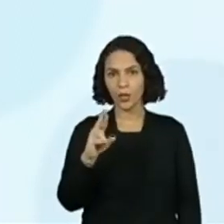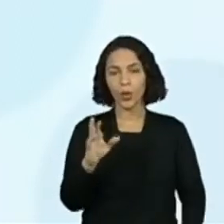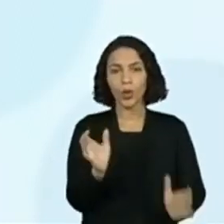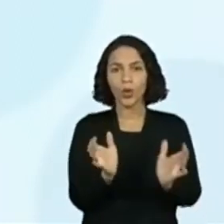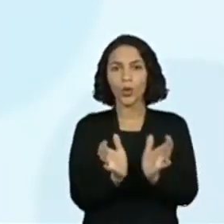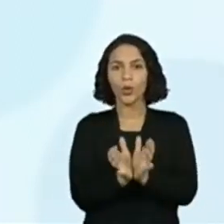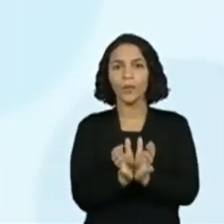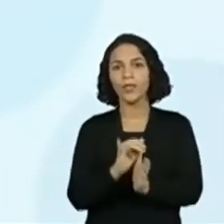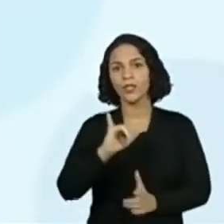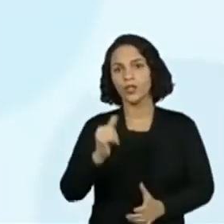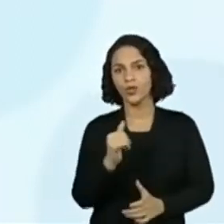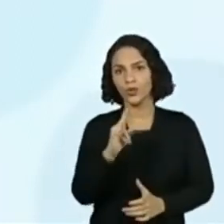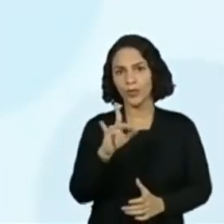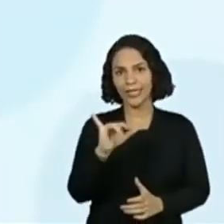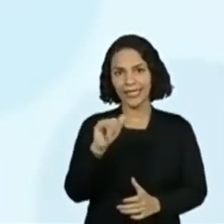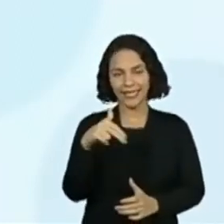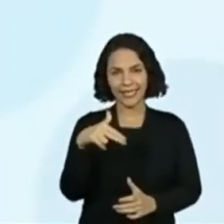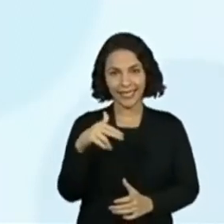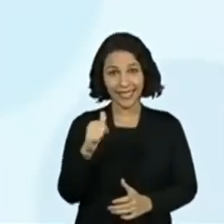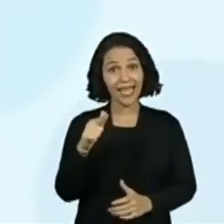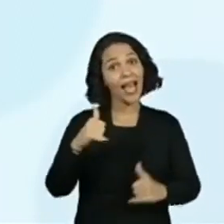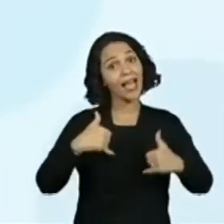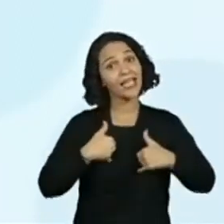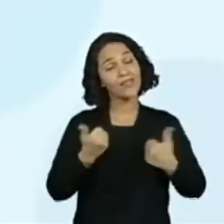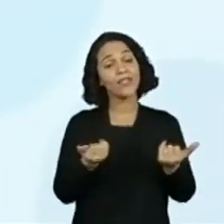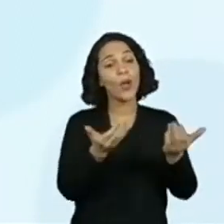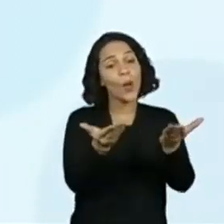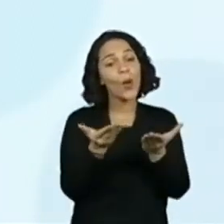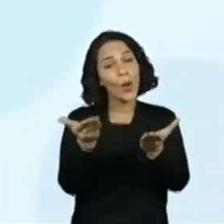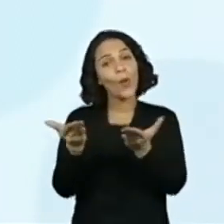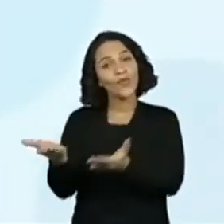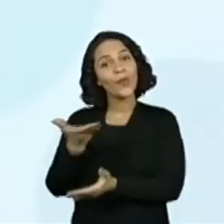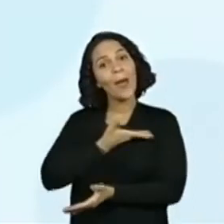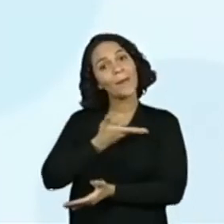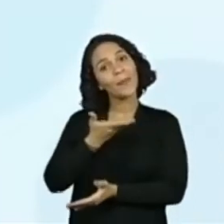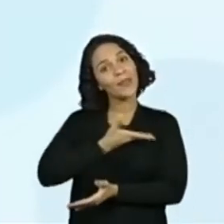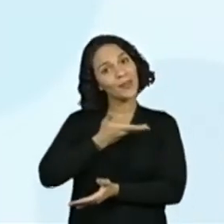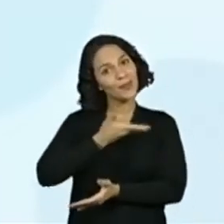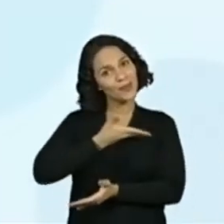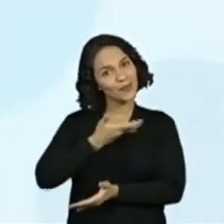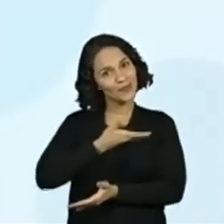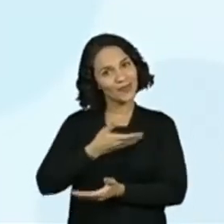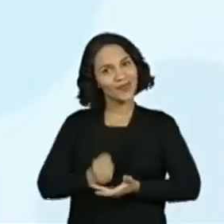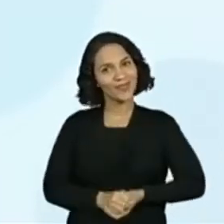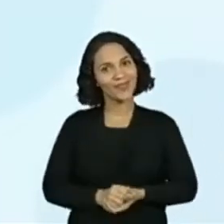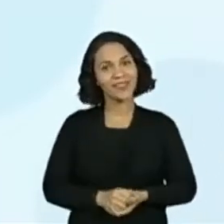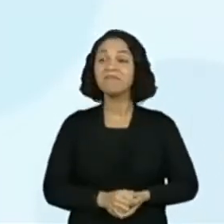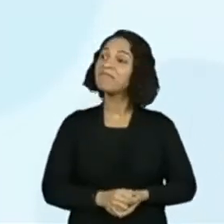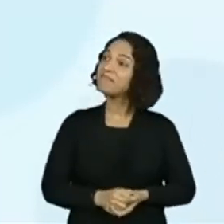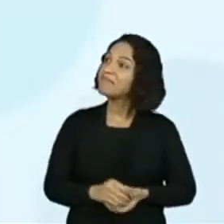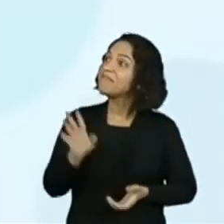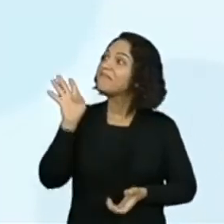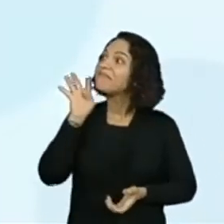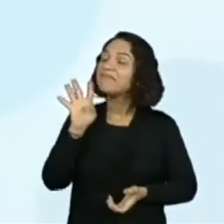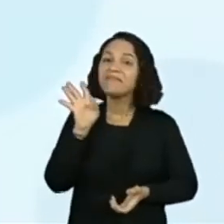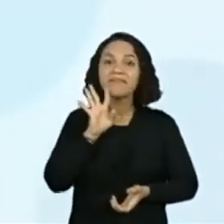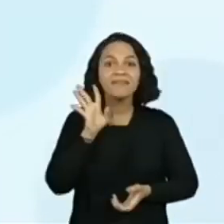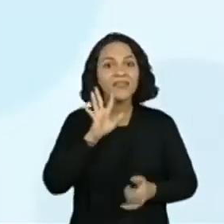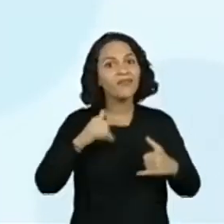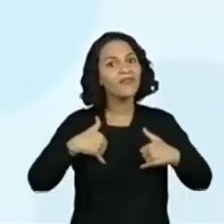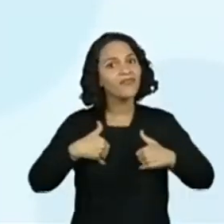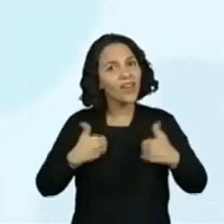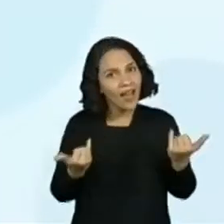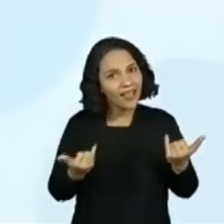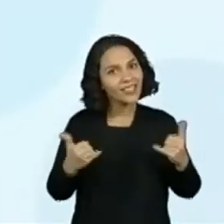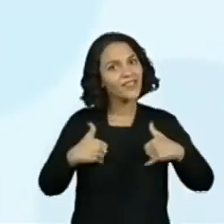Juliana. Ele fez aniversário e convidou os amigos para a festa. Muito bem, festa, festa, olha, eles estão